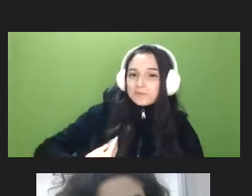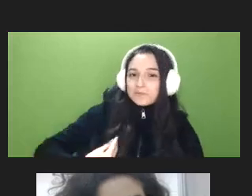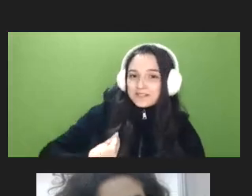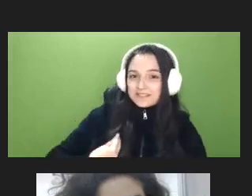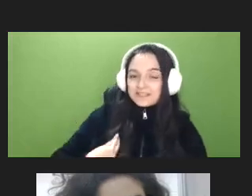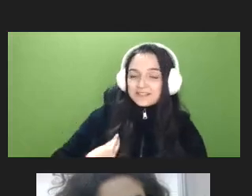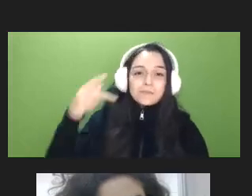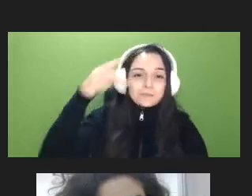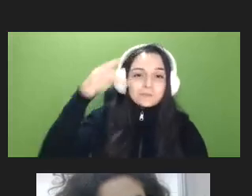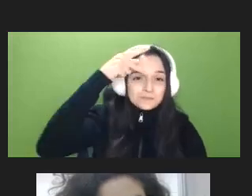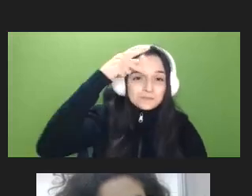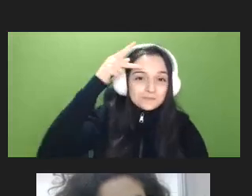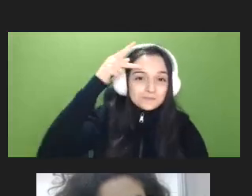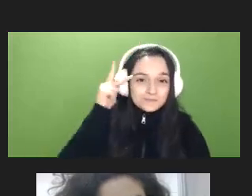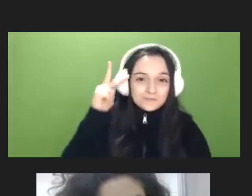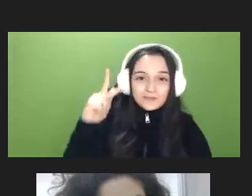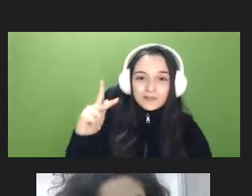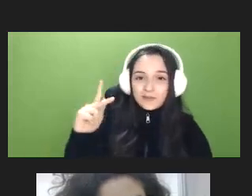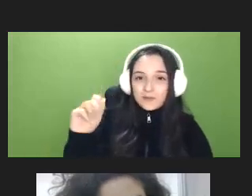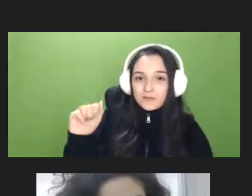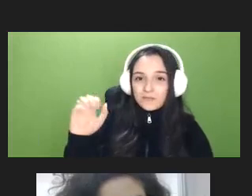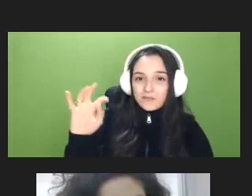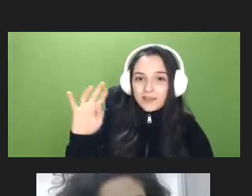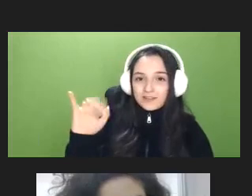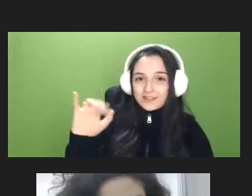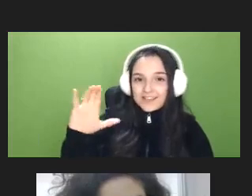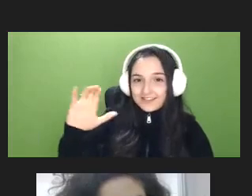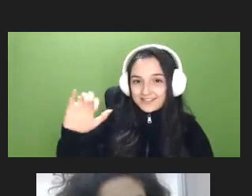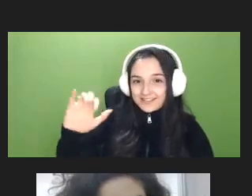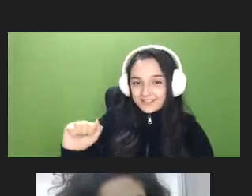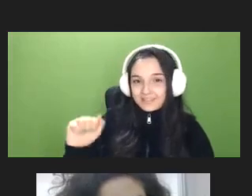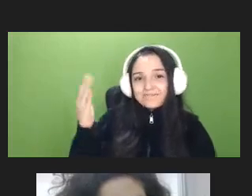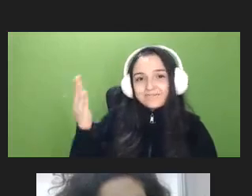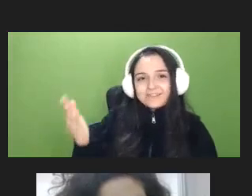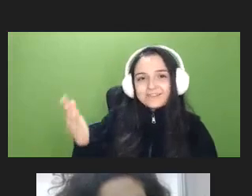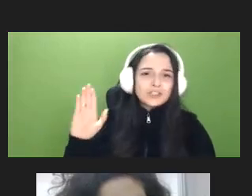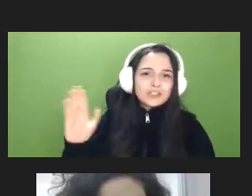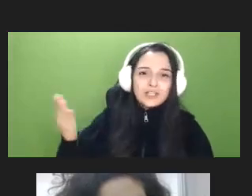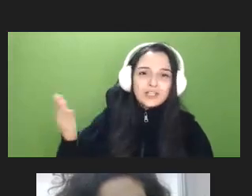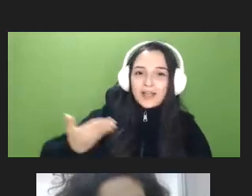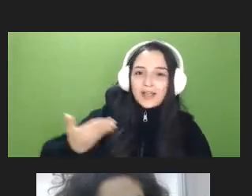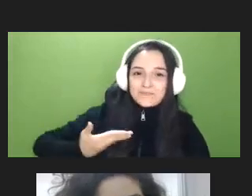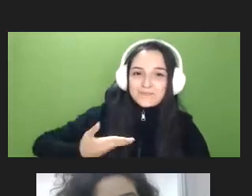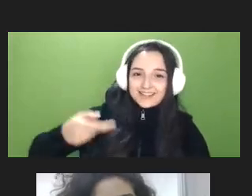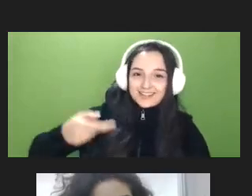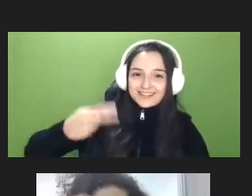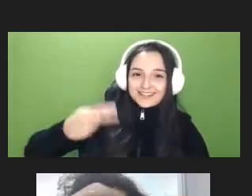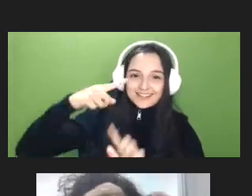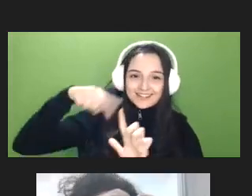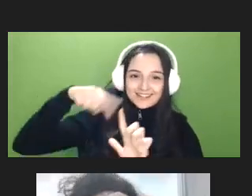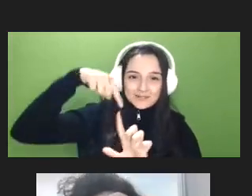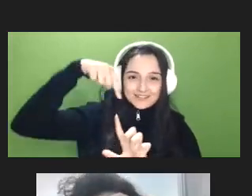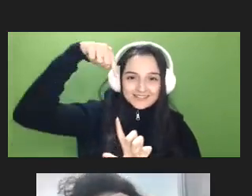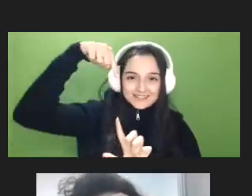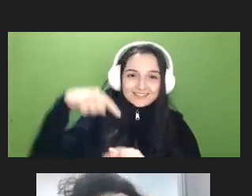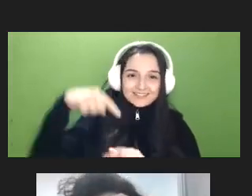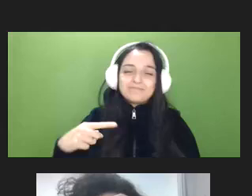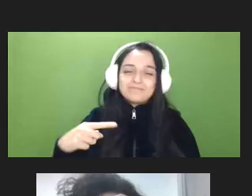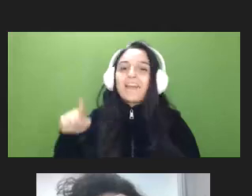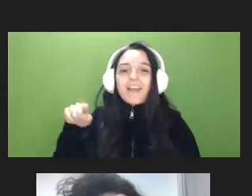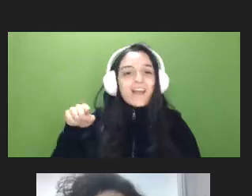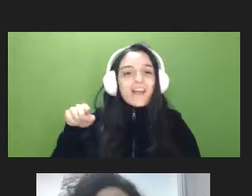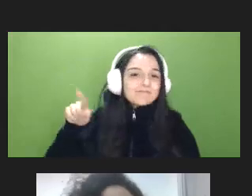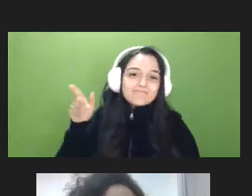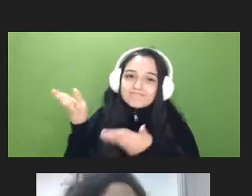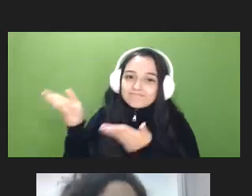Barreto, que aí já se tornou uma amiga nossa do projeto, quem nos incentivou bastante a